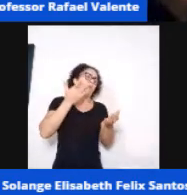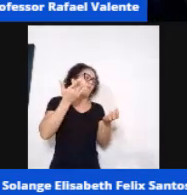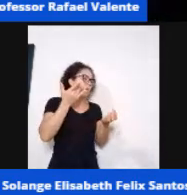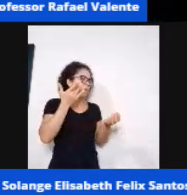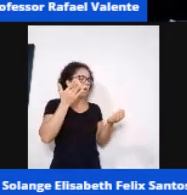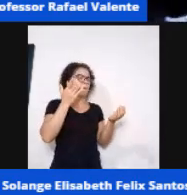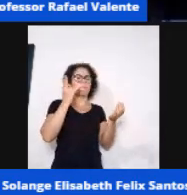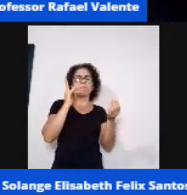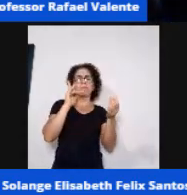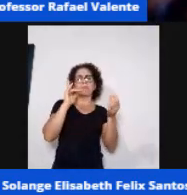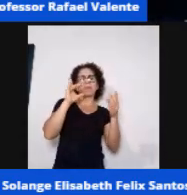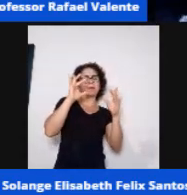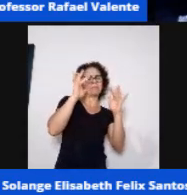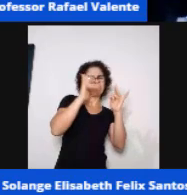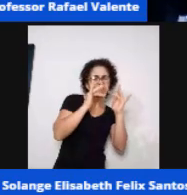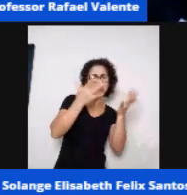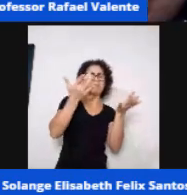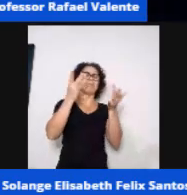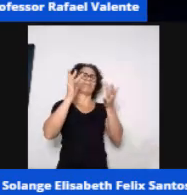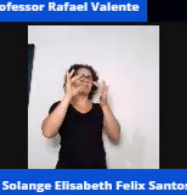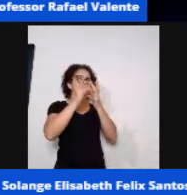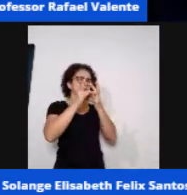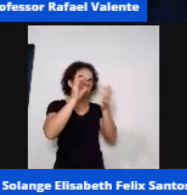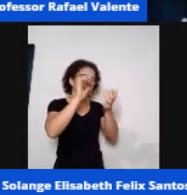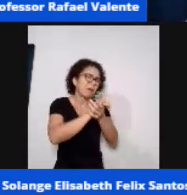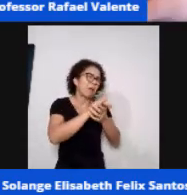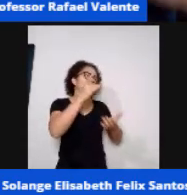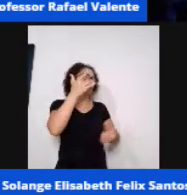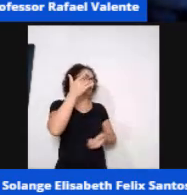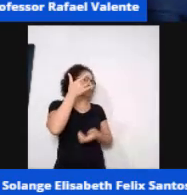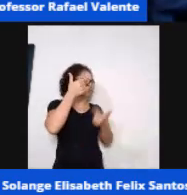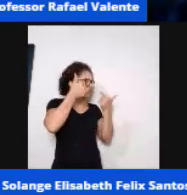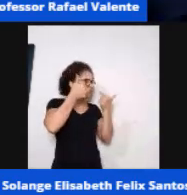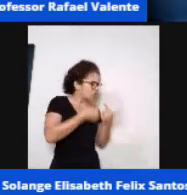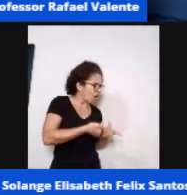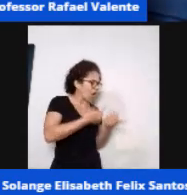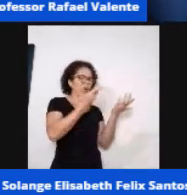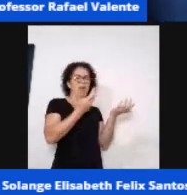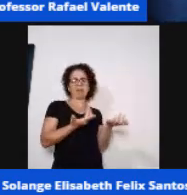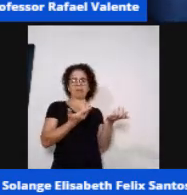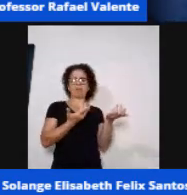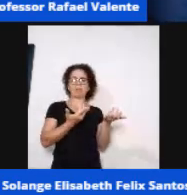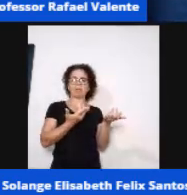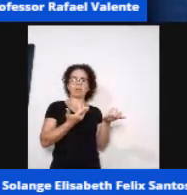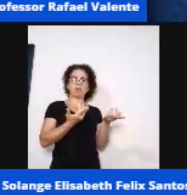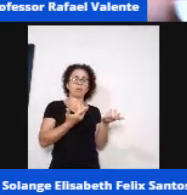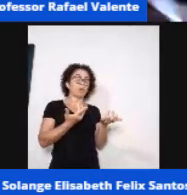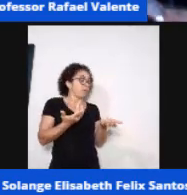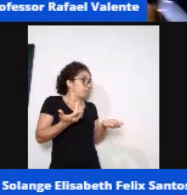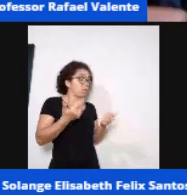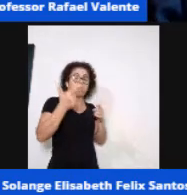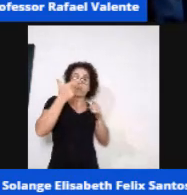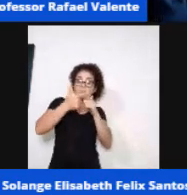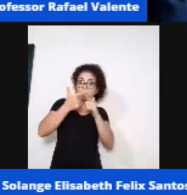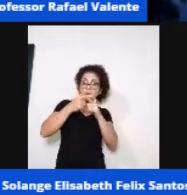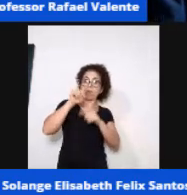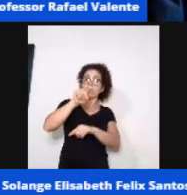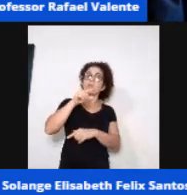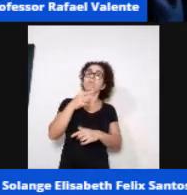gosto, não consigo, é uma pessoa chata, fica aqui em casa, não faz nada por mim. Para que você está? Ai, mas